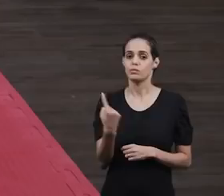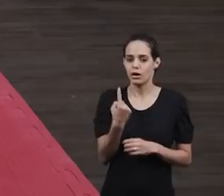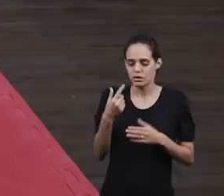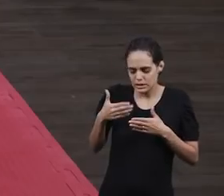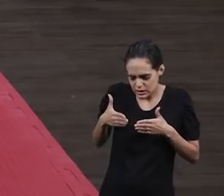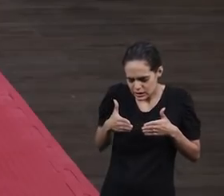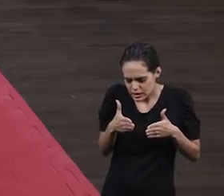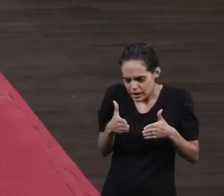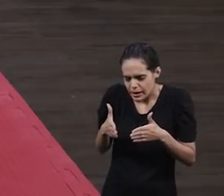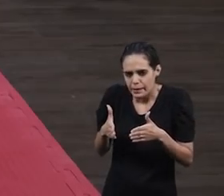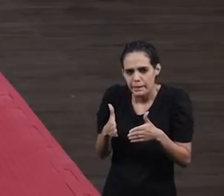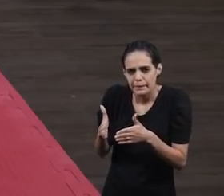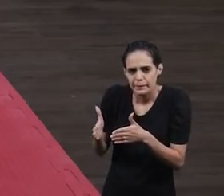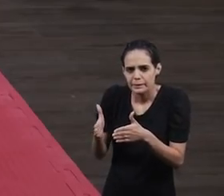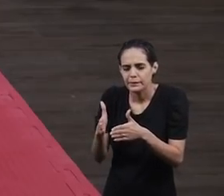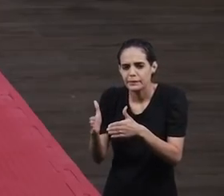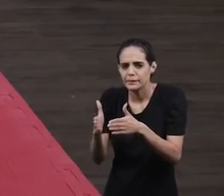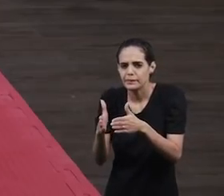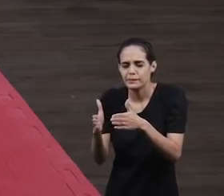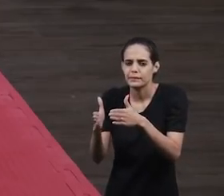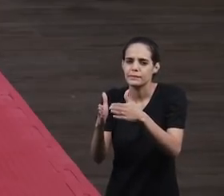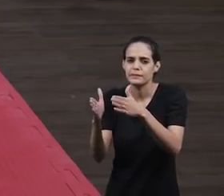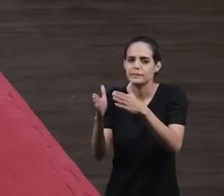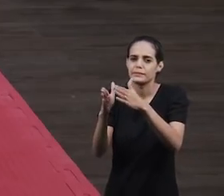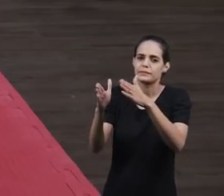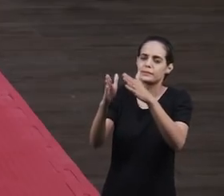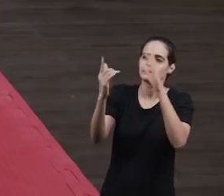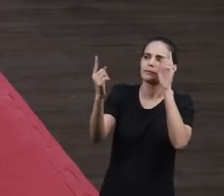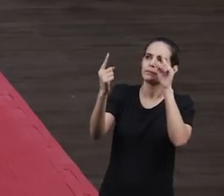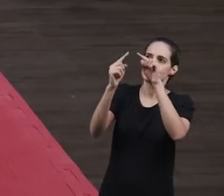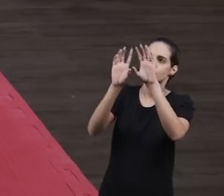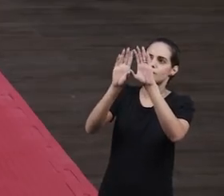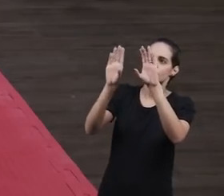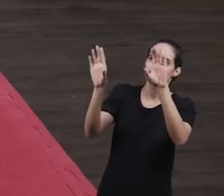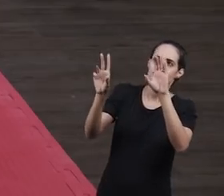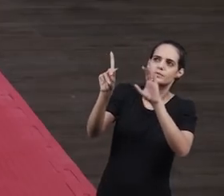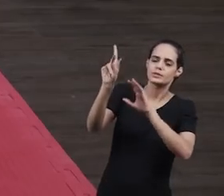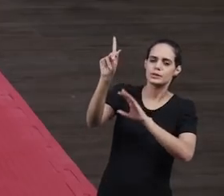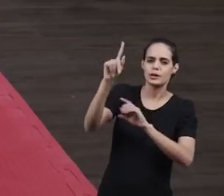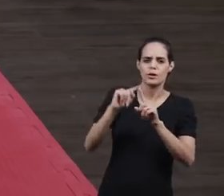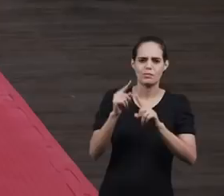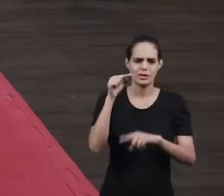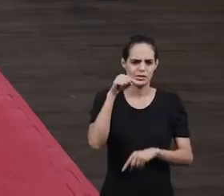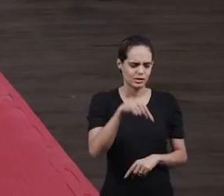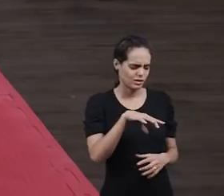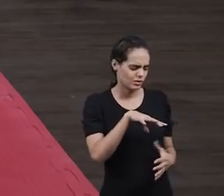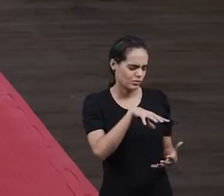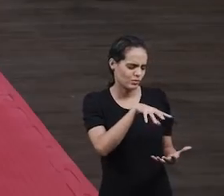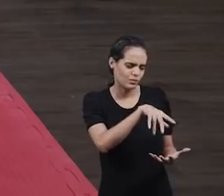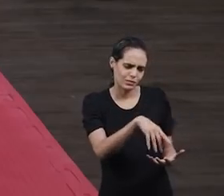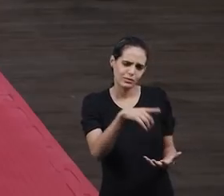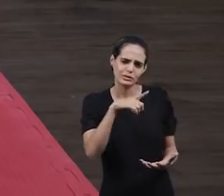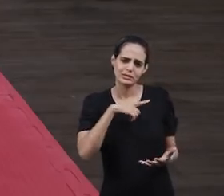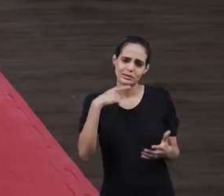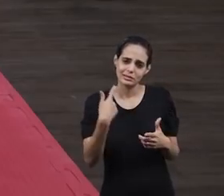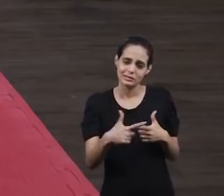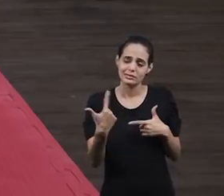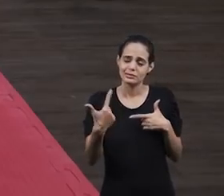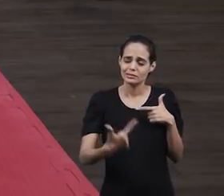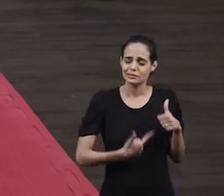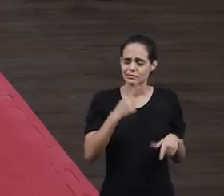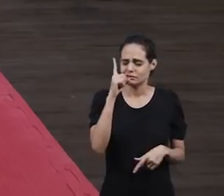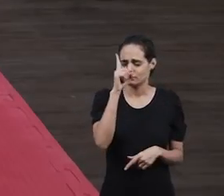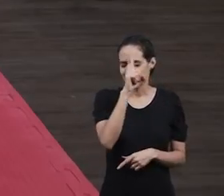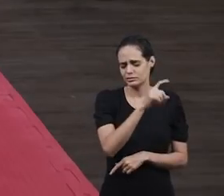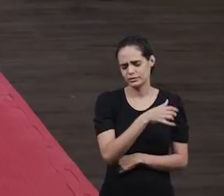estamos caminhando aqui no caminho que leva para o céu. Mas aqui, neste mundo, tem muitas lutas,